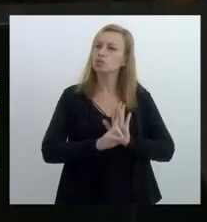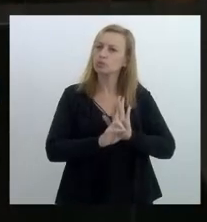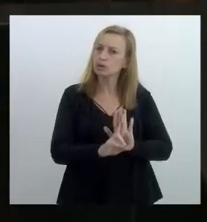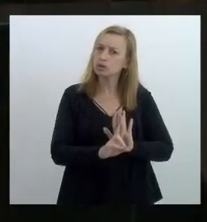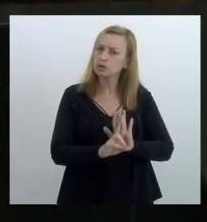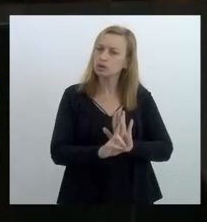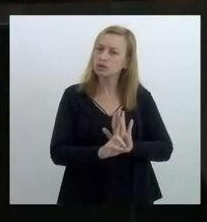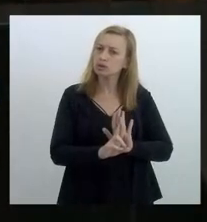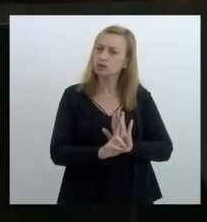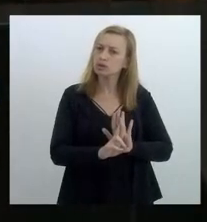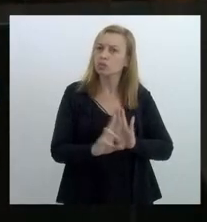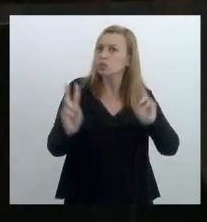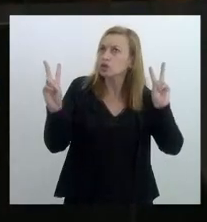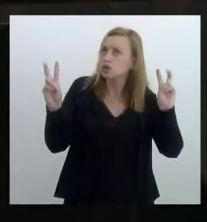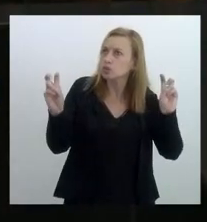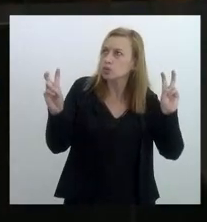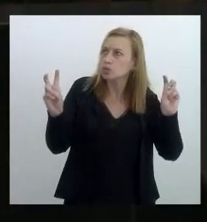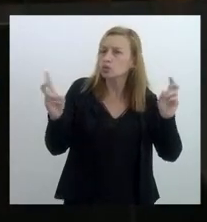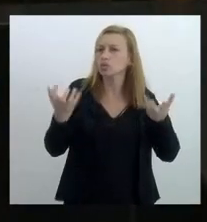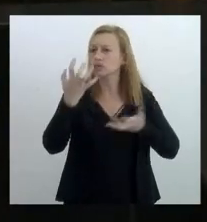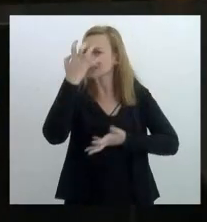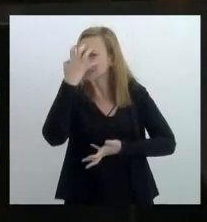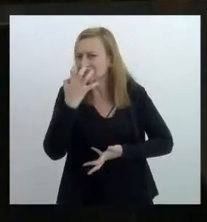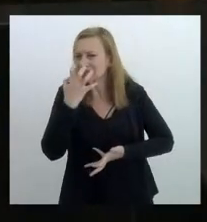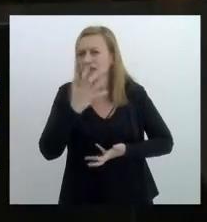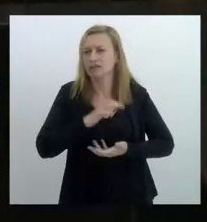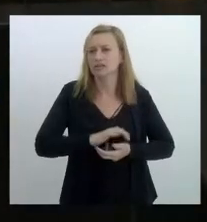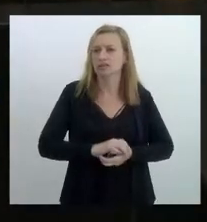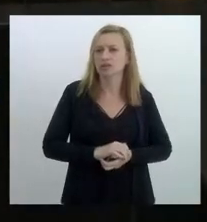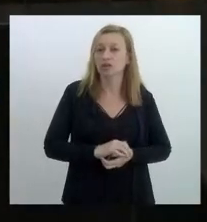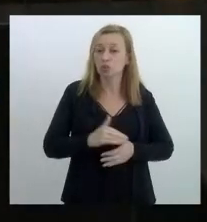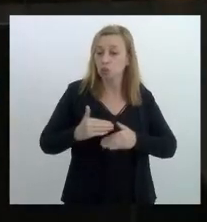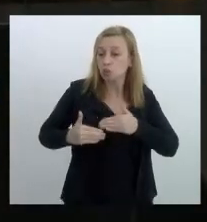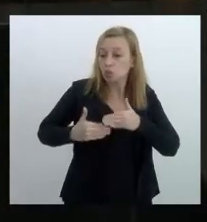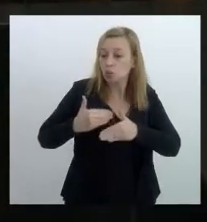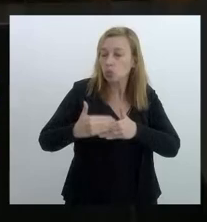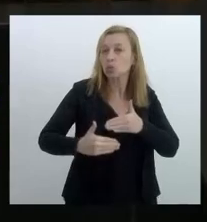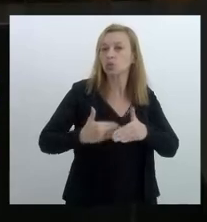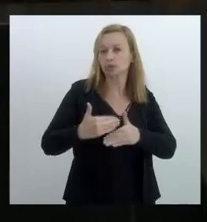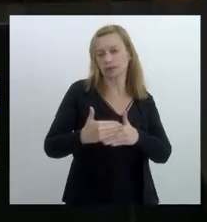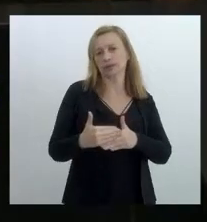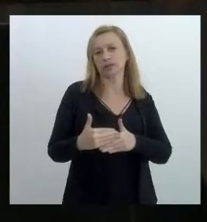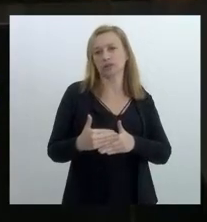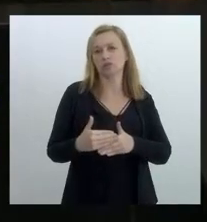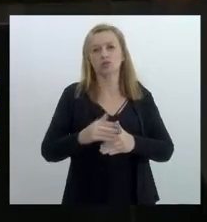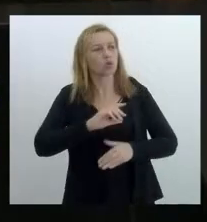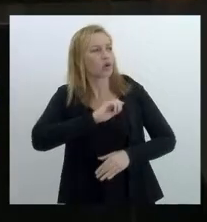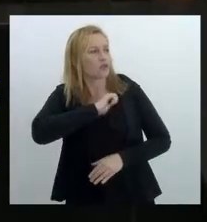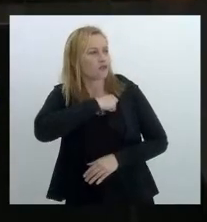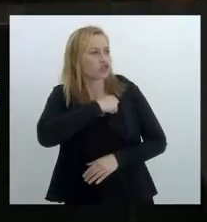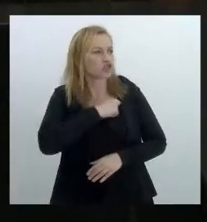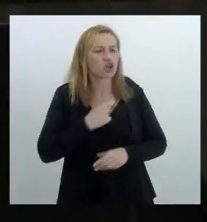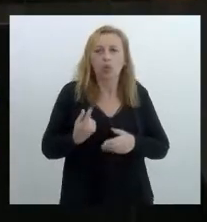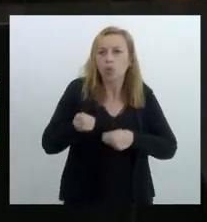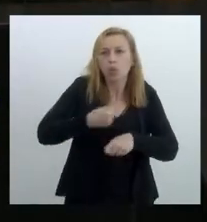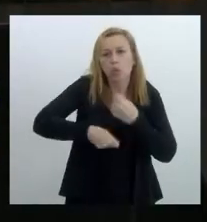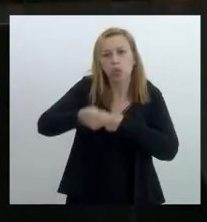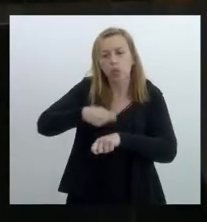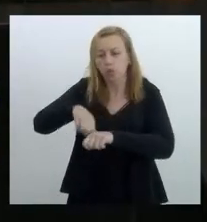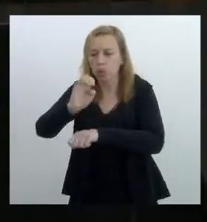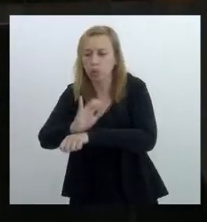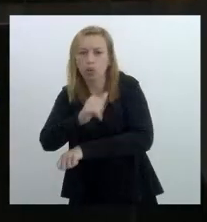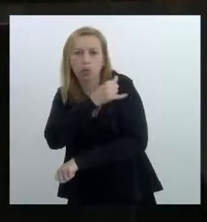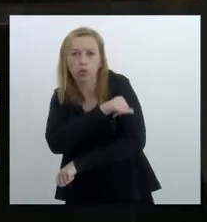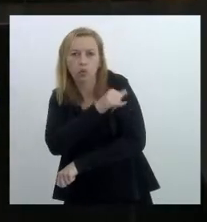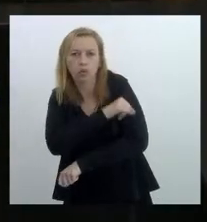representa para uma situação de agravamento do processo fiscal e econômico do Estado do